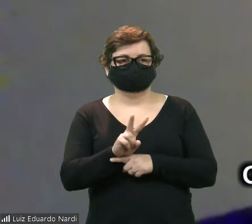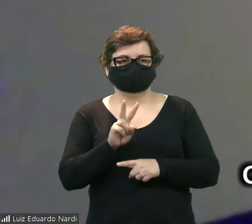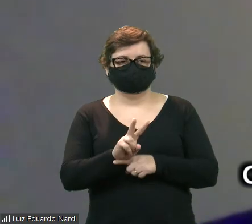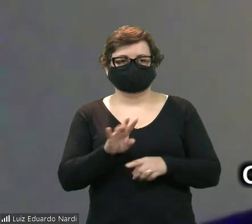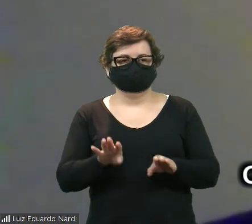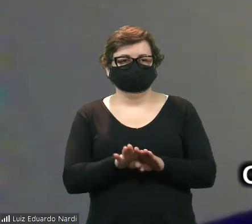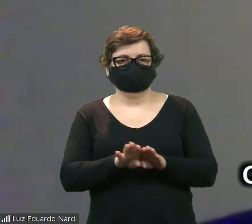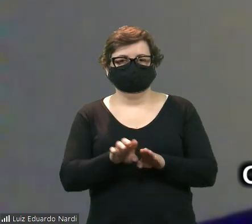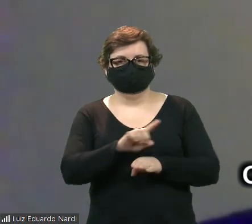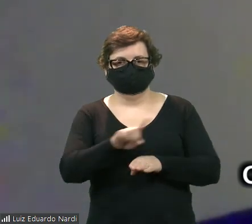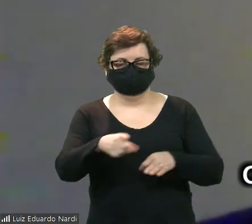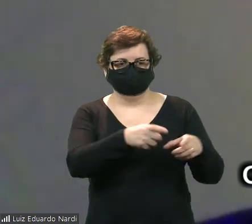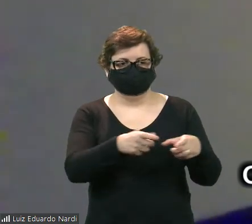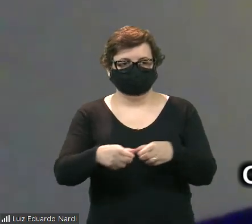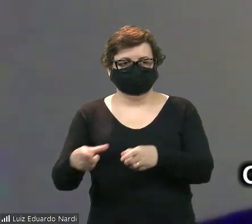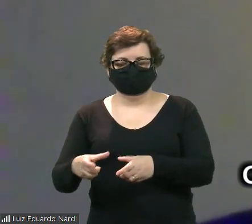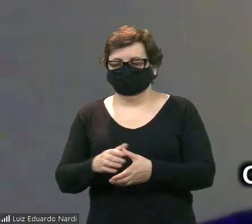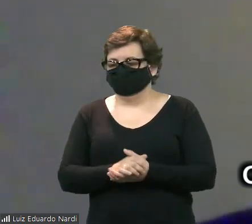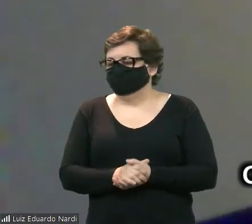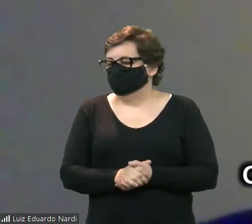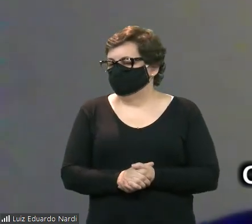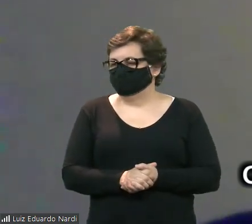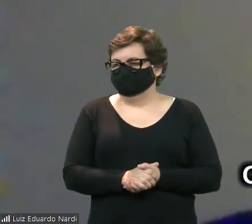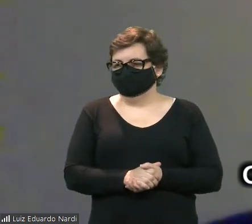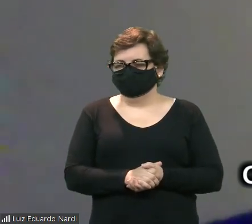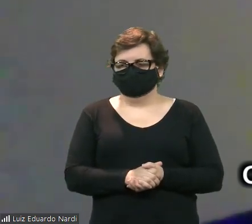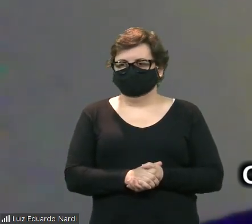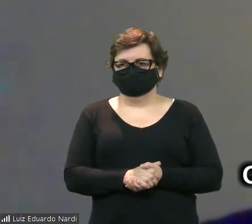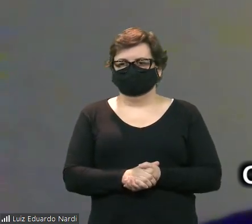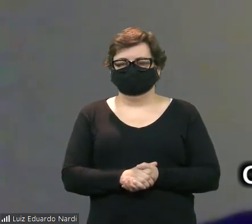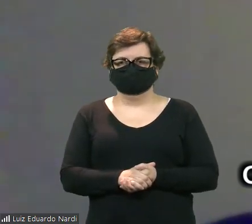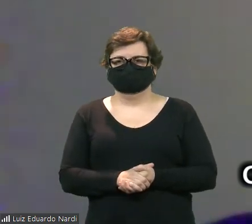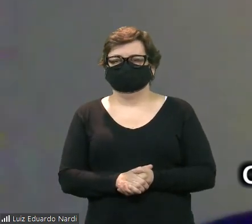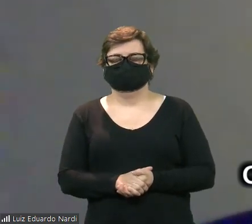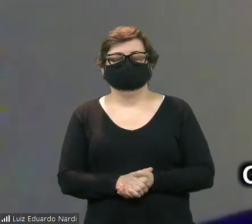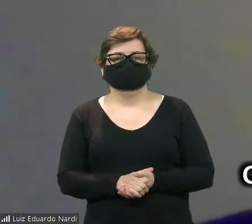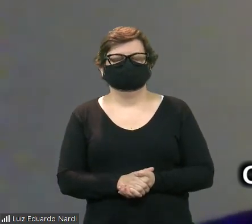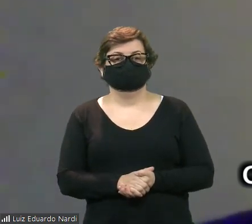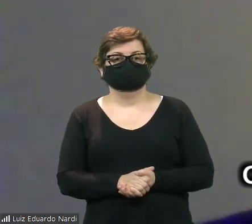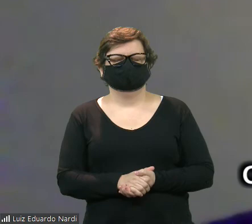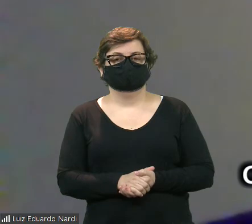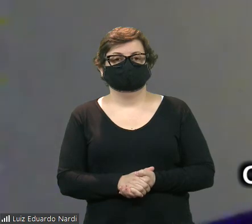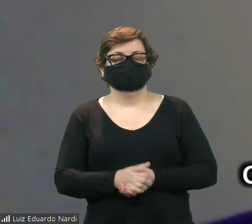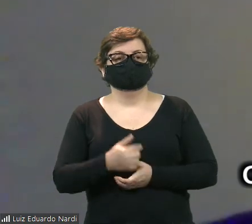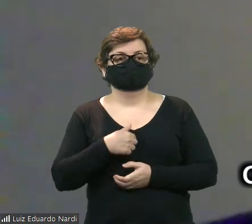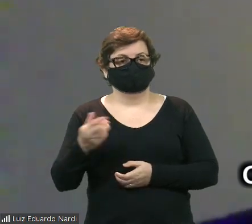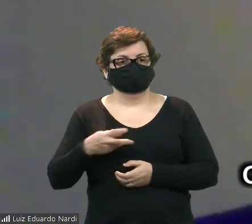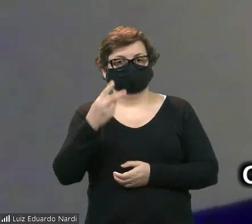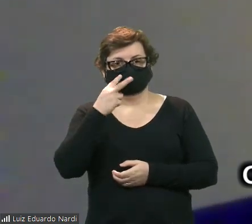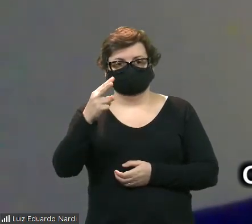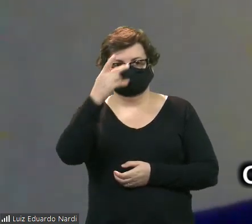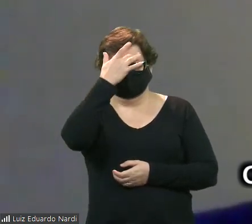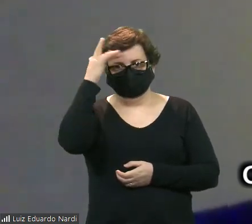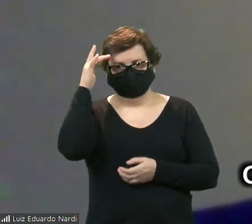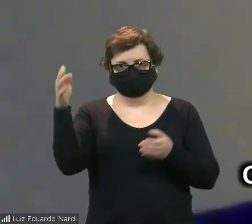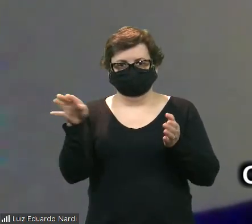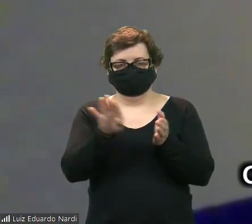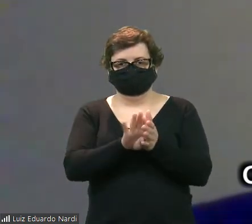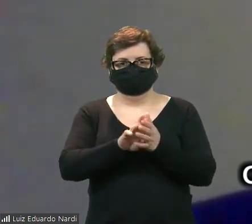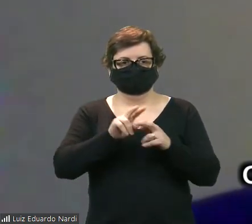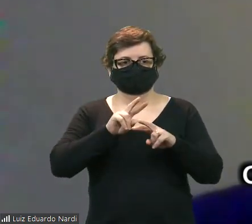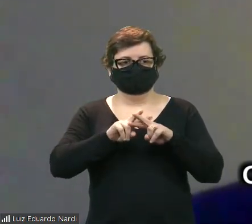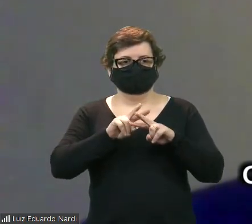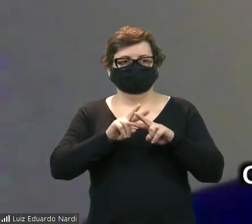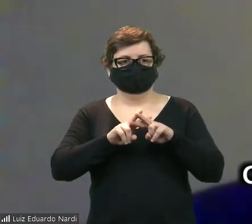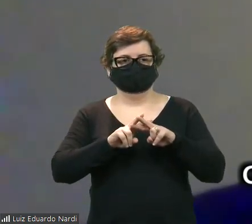dessas faixas. Eu já vi os servidores públicos, esse pessoal que vem lá do presídio, lá os, eu não tenho um termo mais